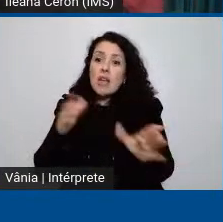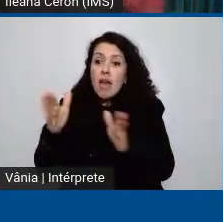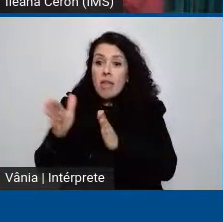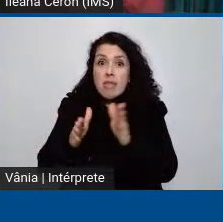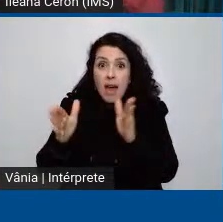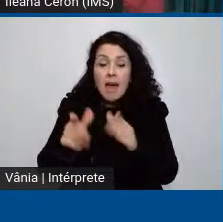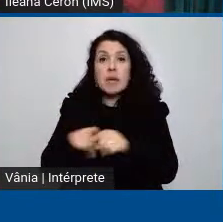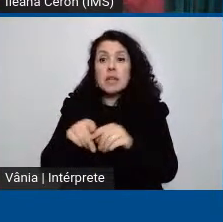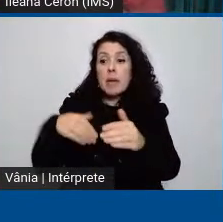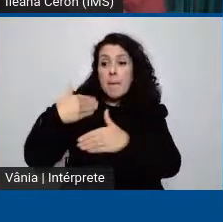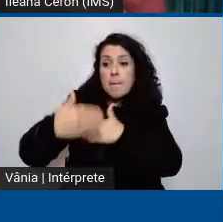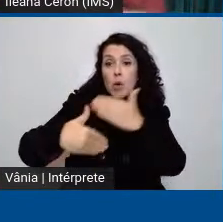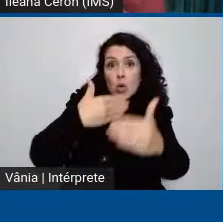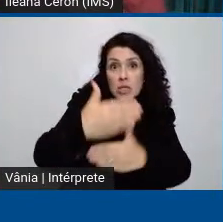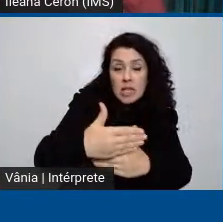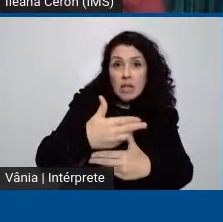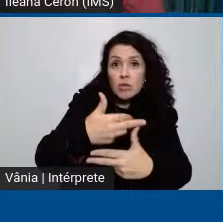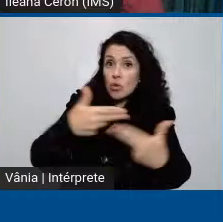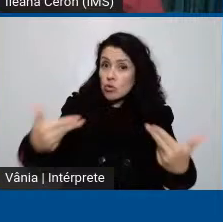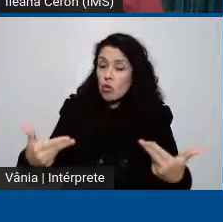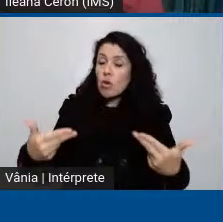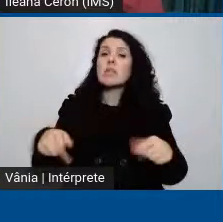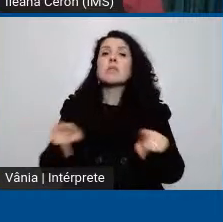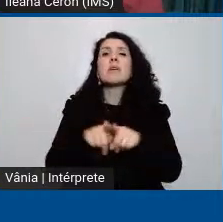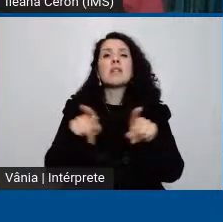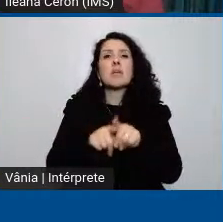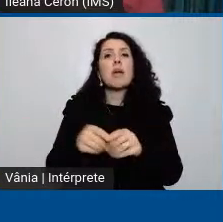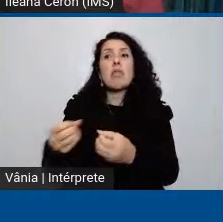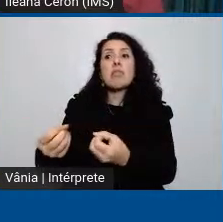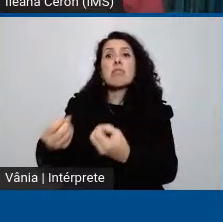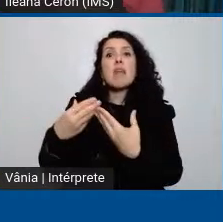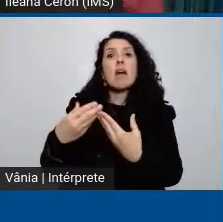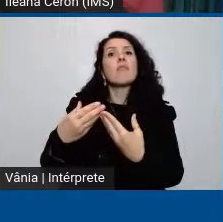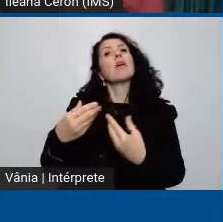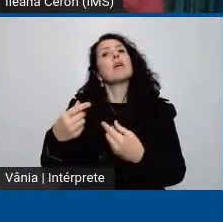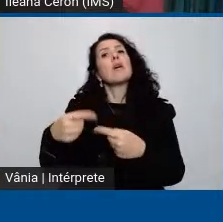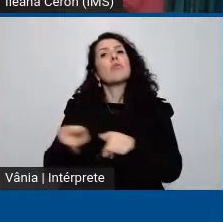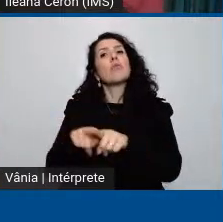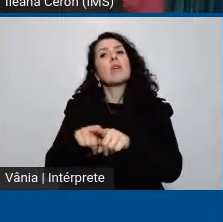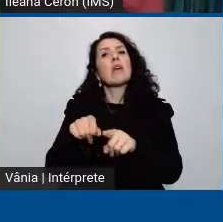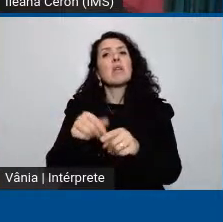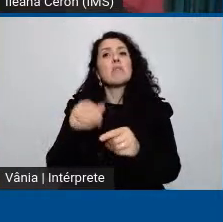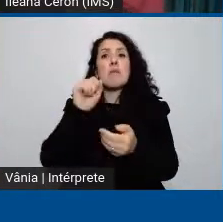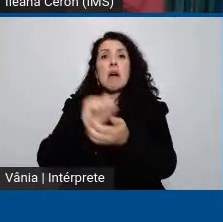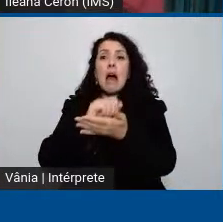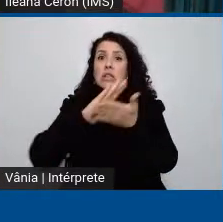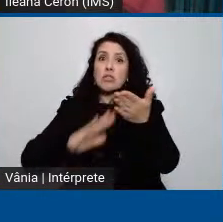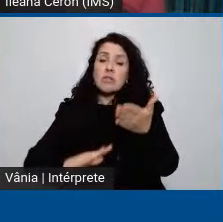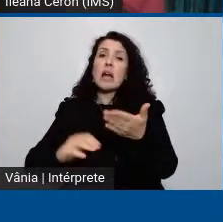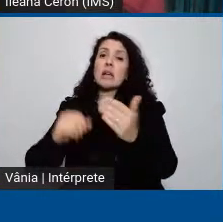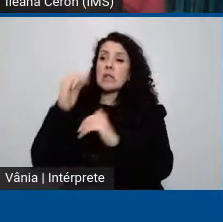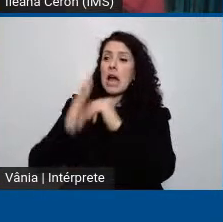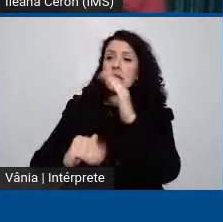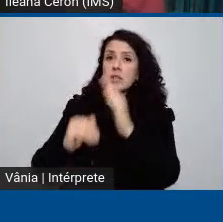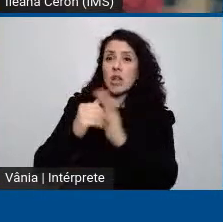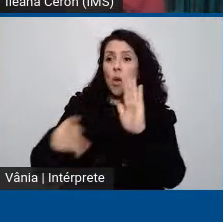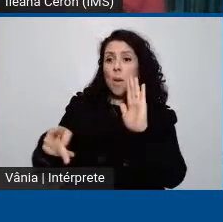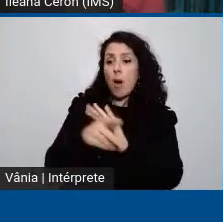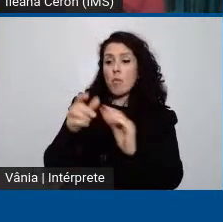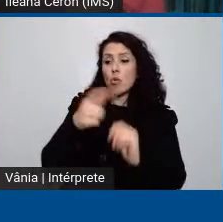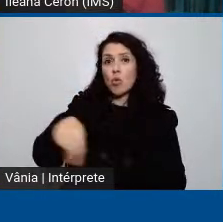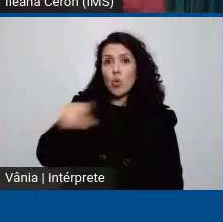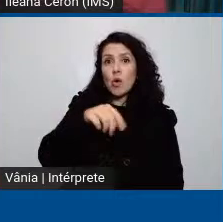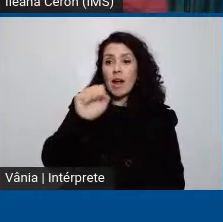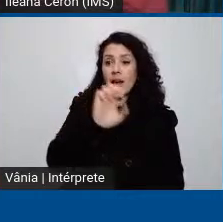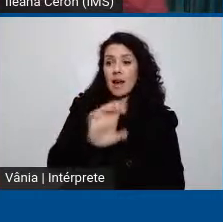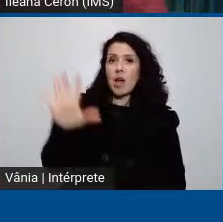e fórmulas, como também nos dava conta, né, das atividades que ele teve na Europa, né, quando ele se